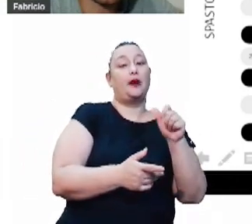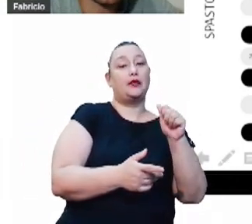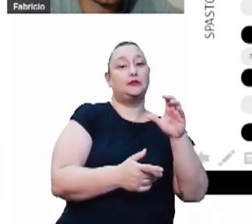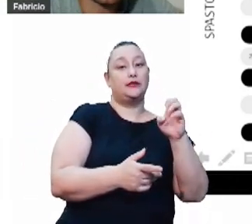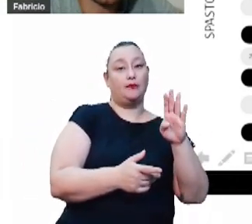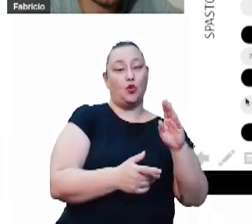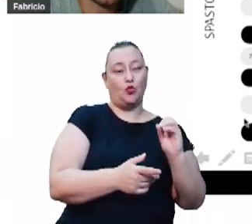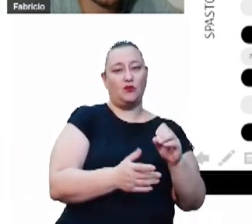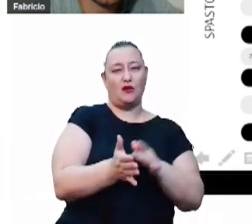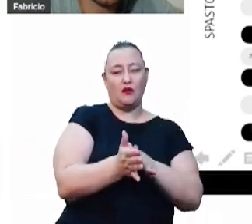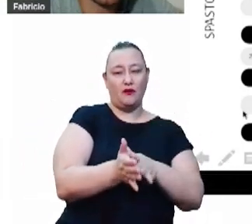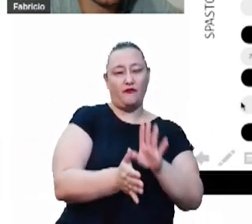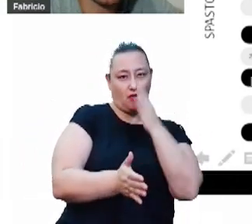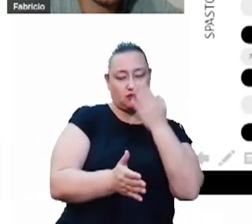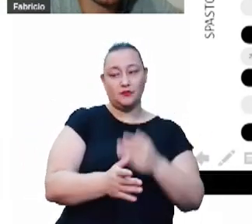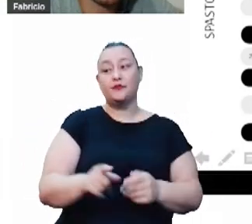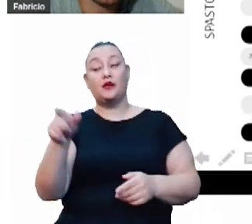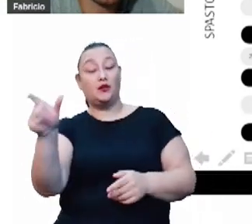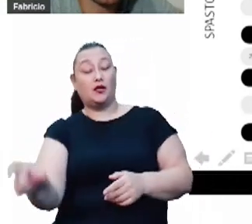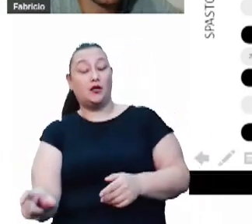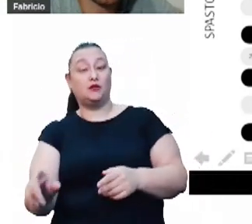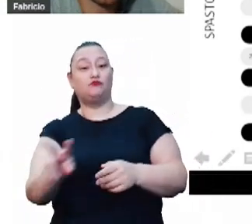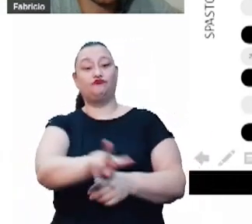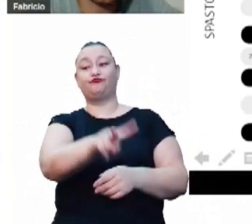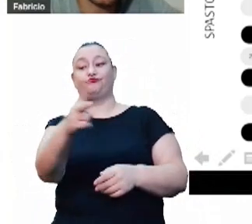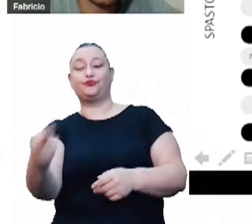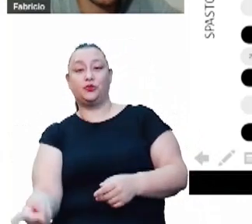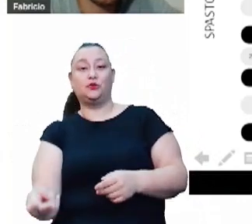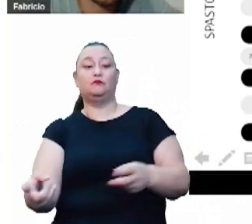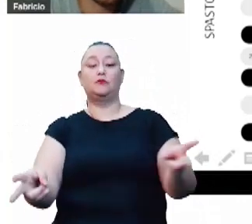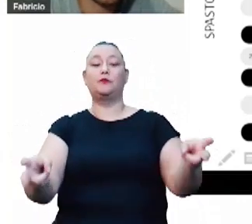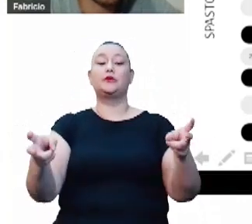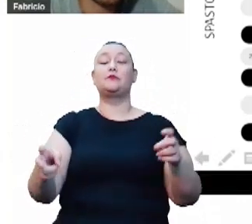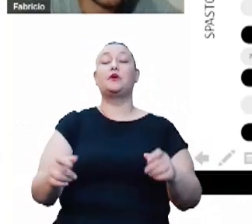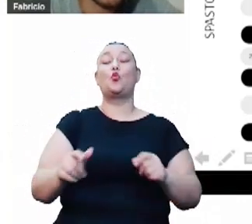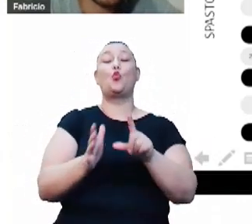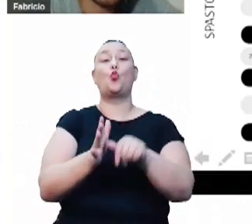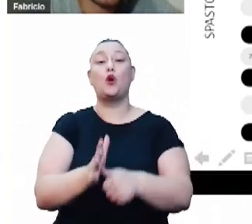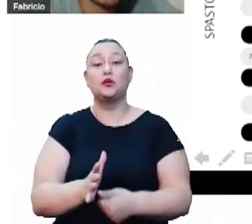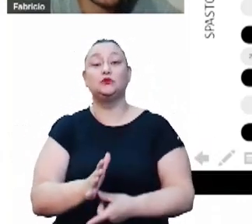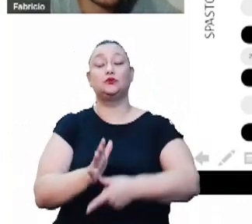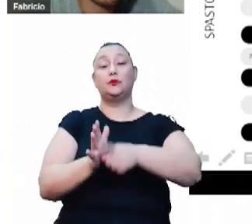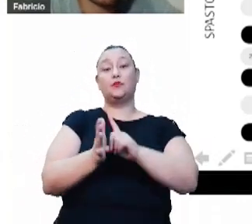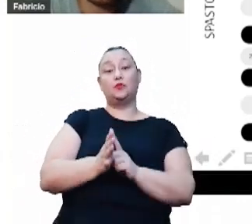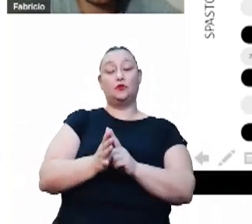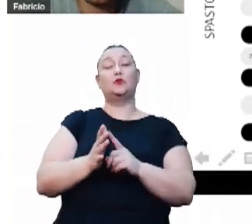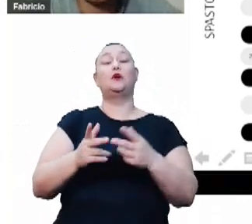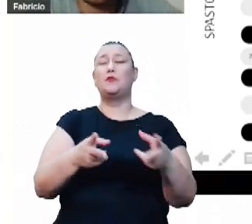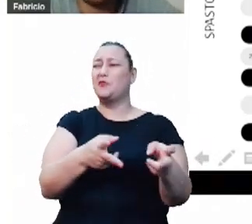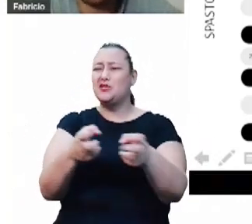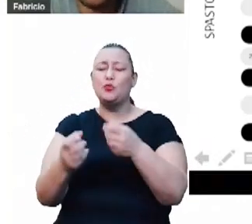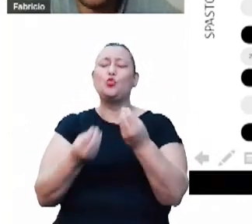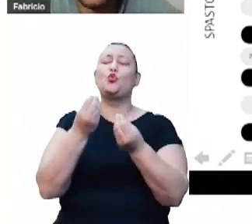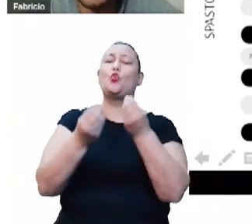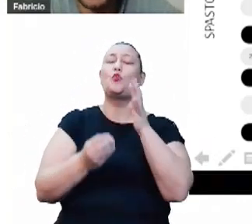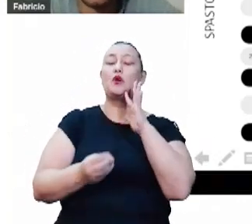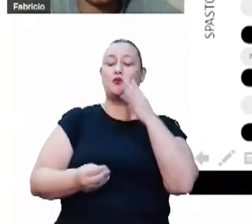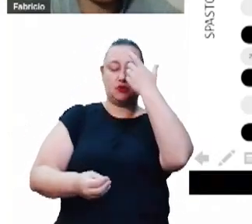receber a toxina, e a gente fez o mesmo processo, avaliou antes e depois, e viu o que aconteceu com os pacientes quando